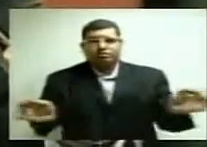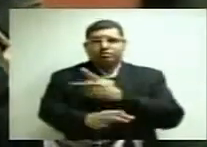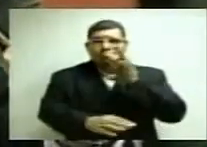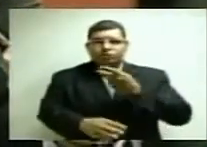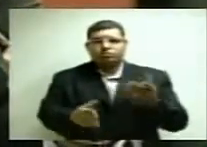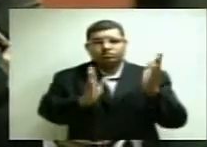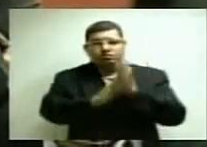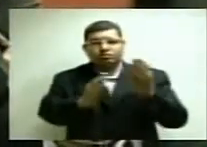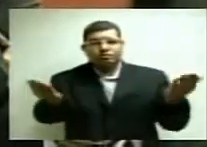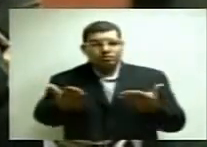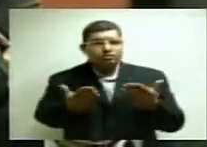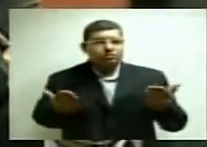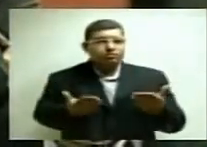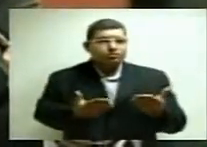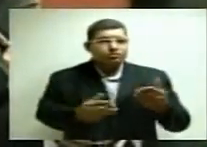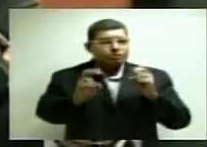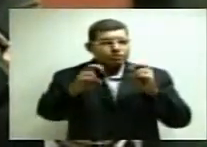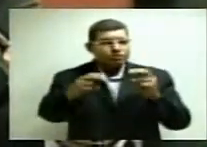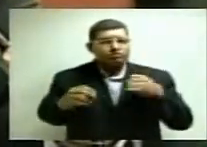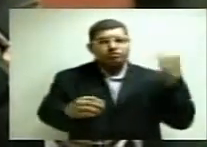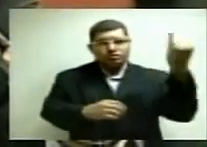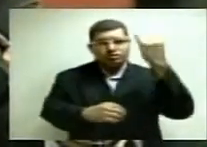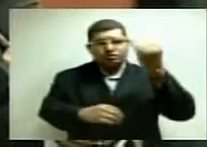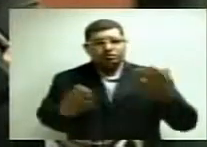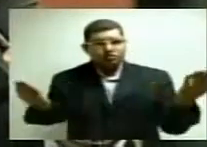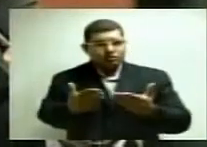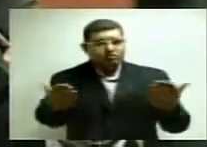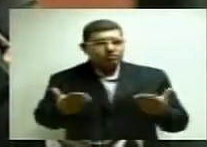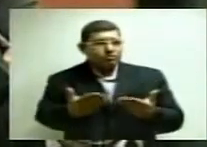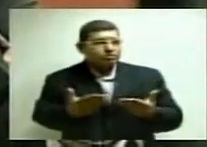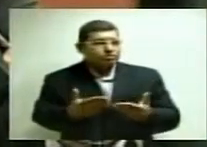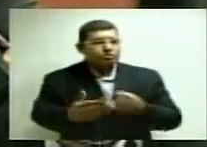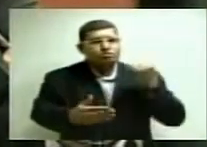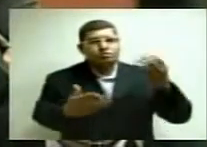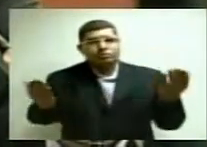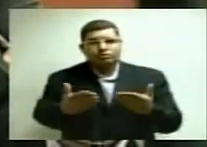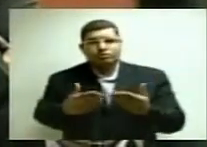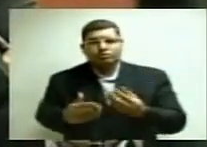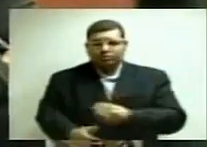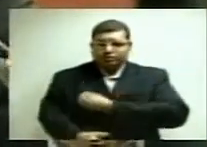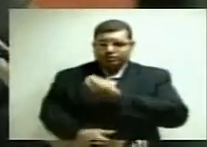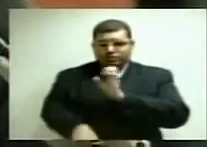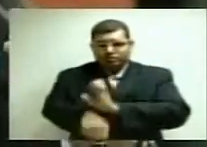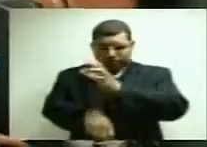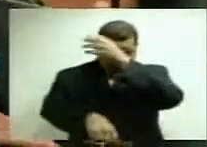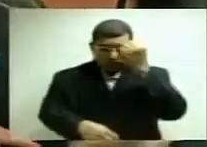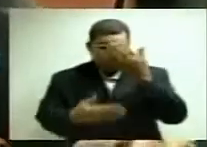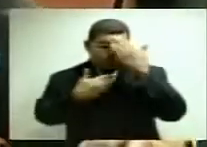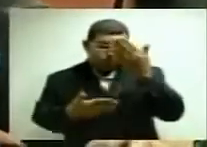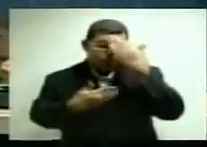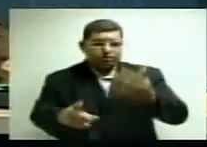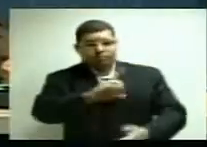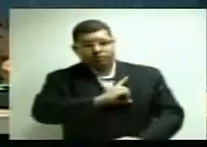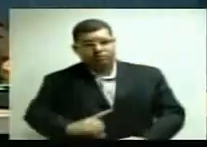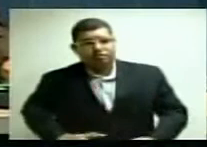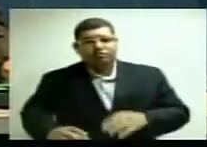fala parabenizando Vossa Excelência por esse assunto, que é um tema latente e importante para a vida do Estado do Amazonas. Obrigado, deputado